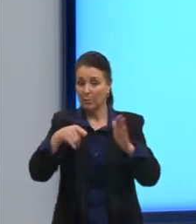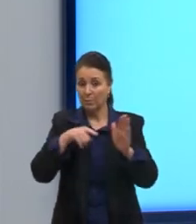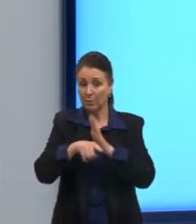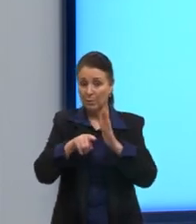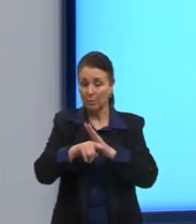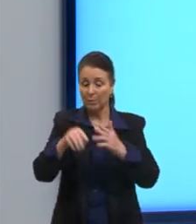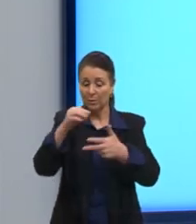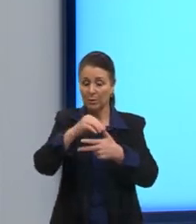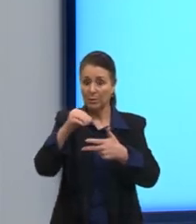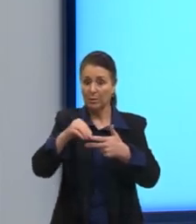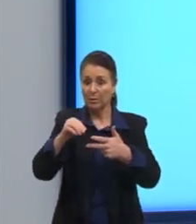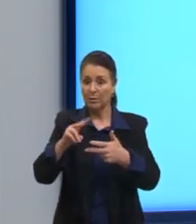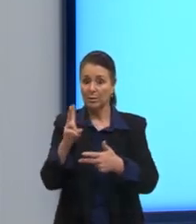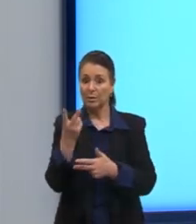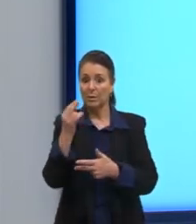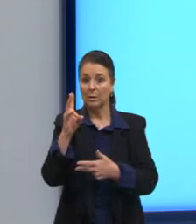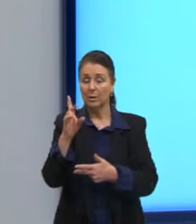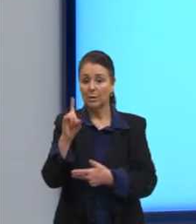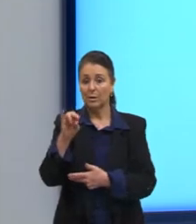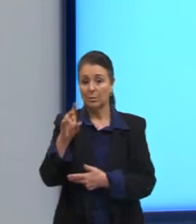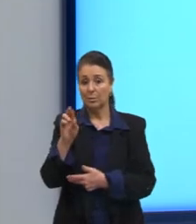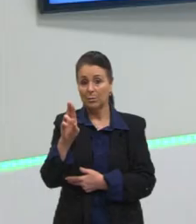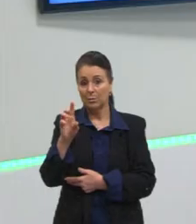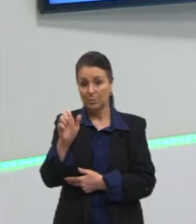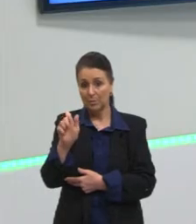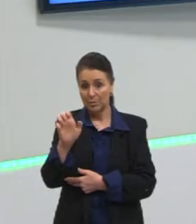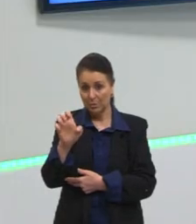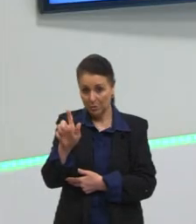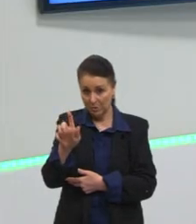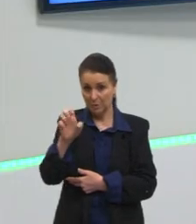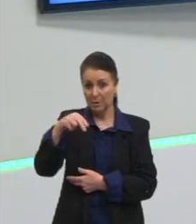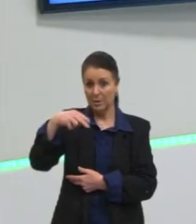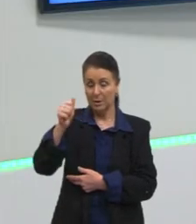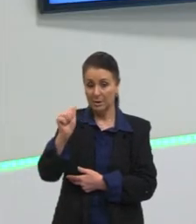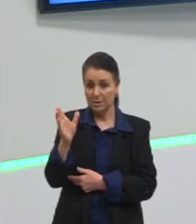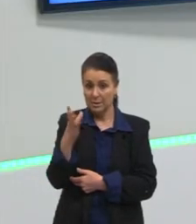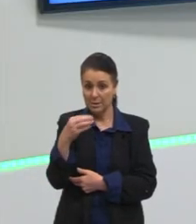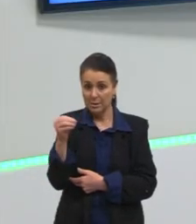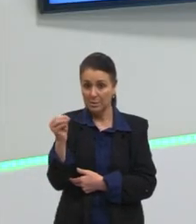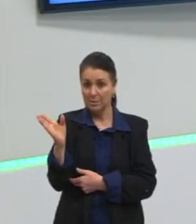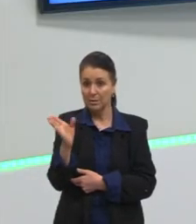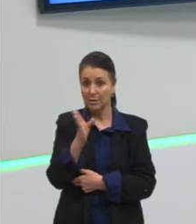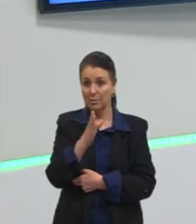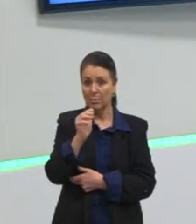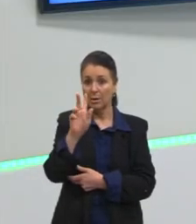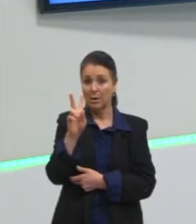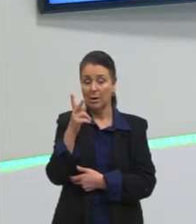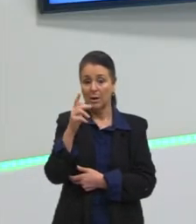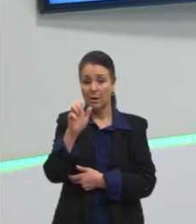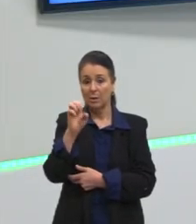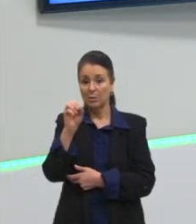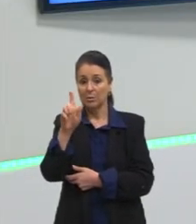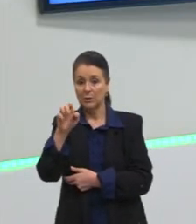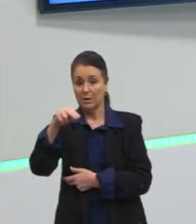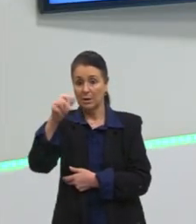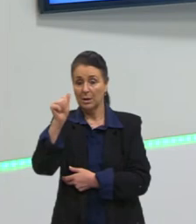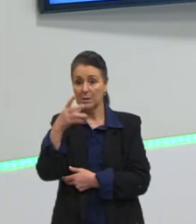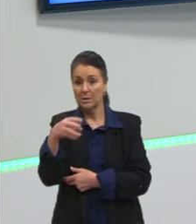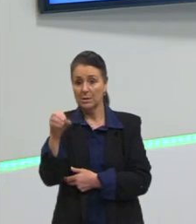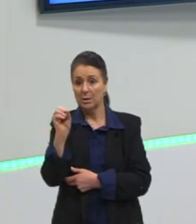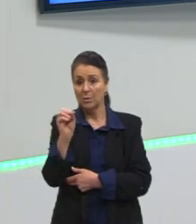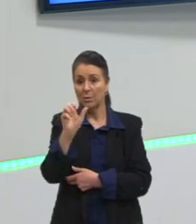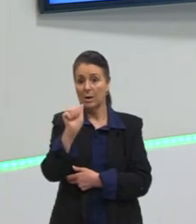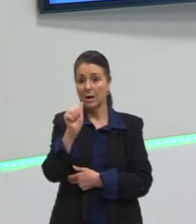é a hidrogenação catalítica alogenação a adição de aletos de hidrogênio e